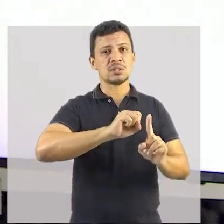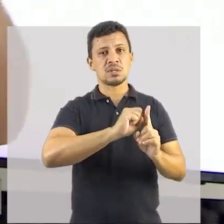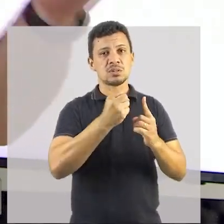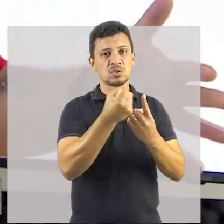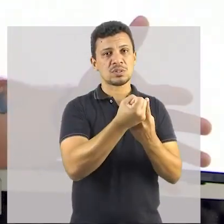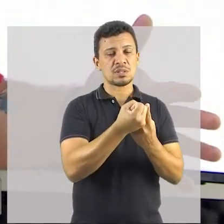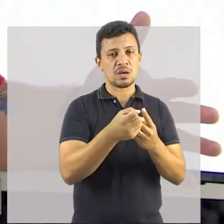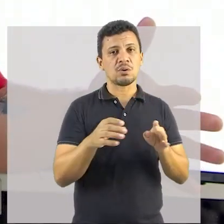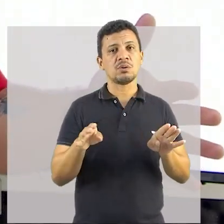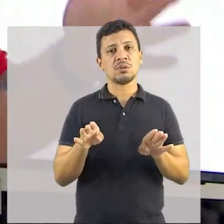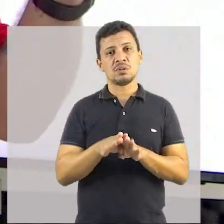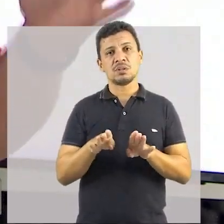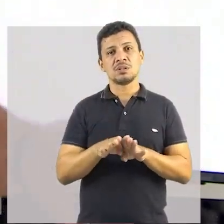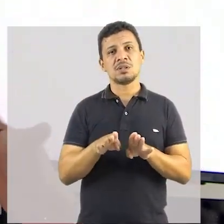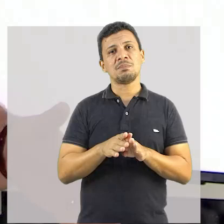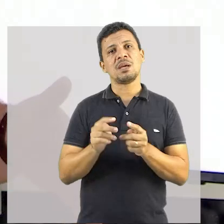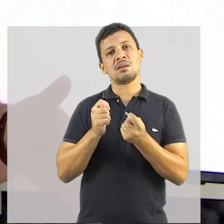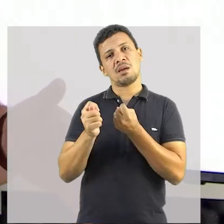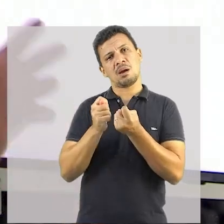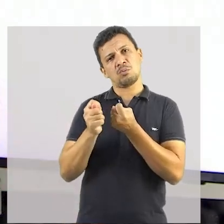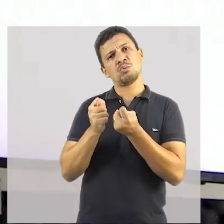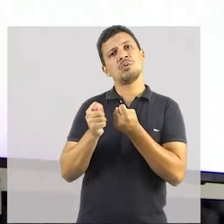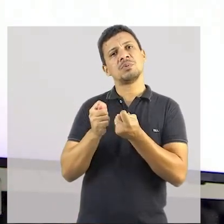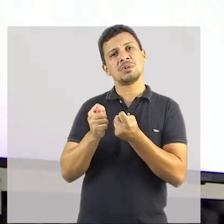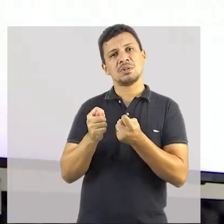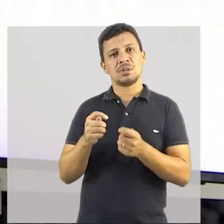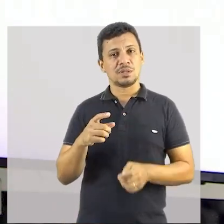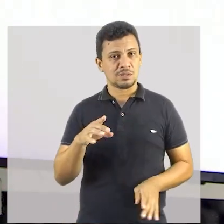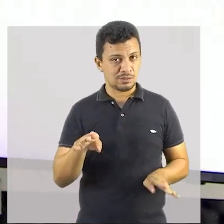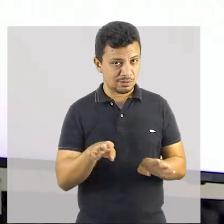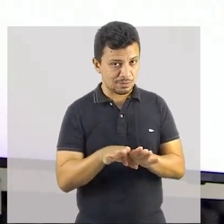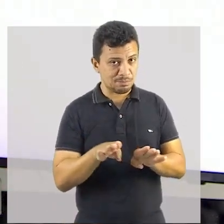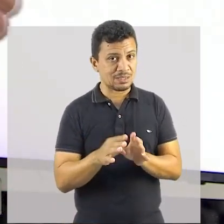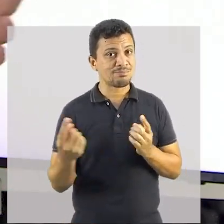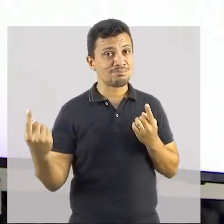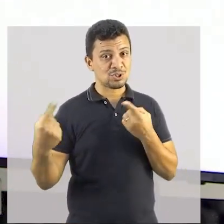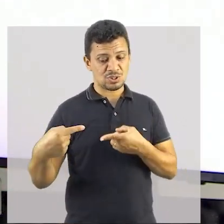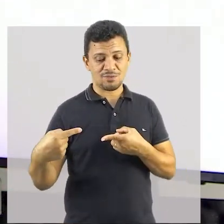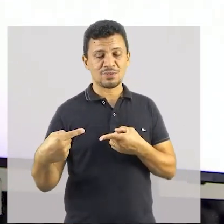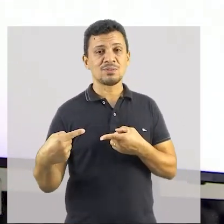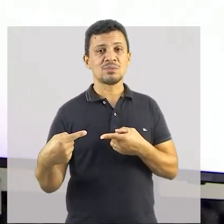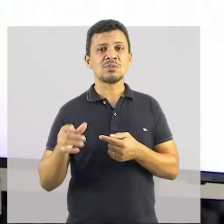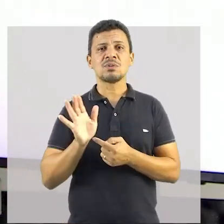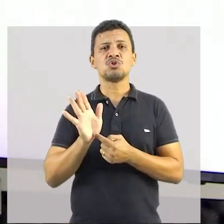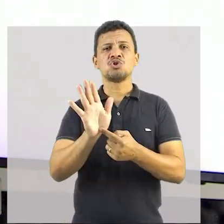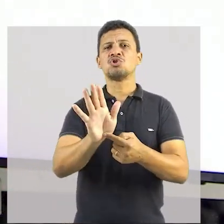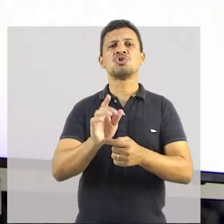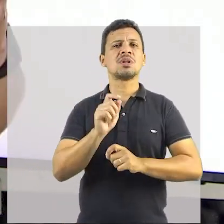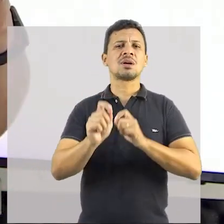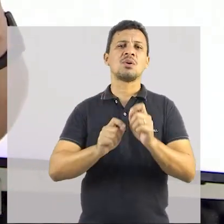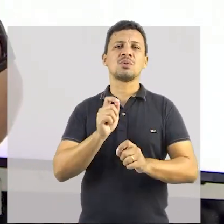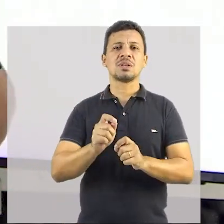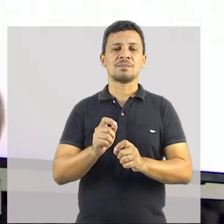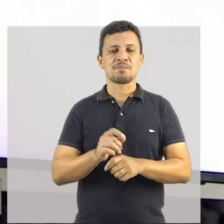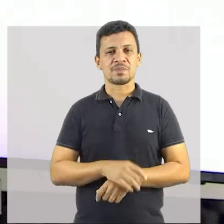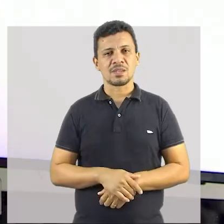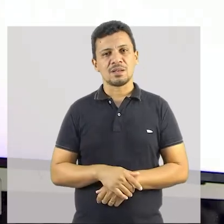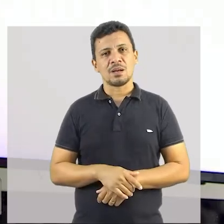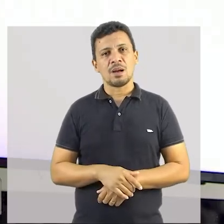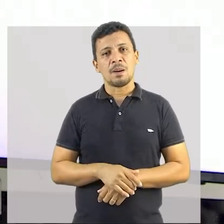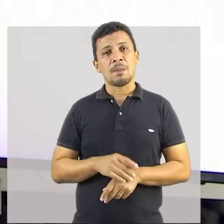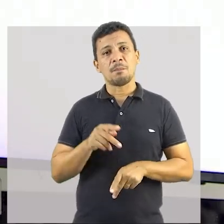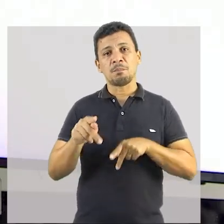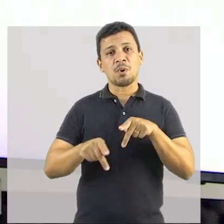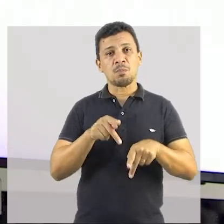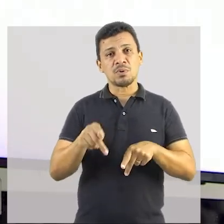social e, evidentemente, razão econômica. Agora tem desafios. Entre os desafios é bom destacar, nós estamos encolhendo